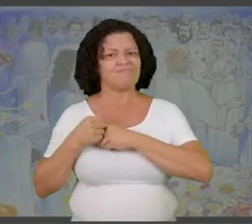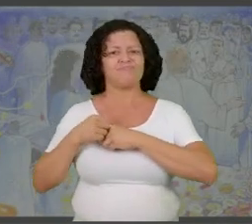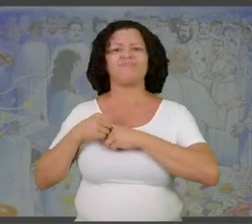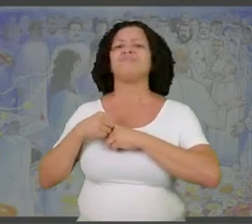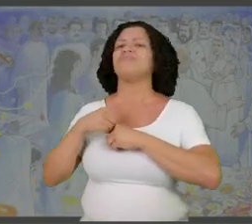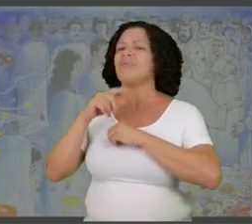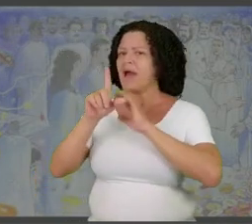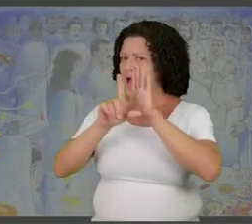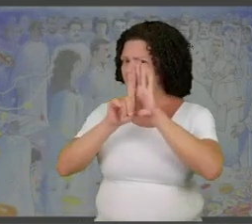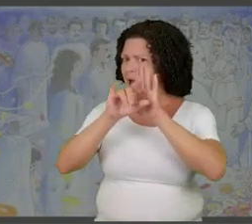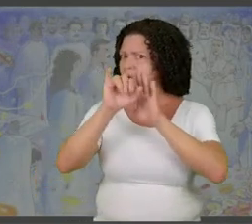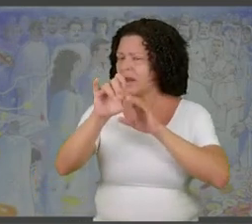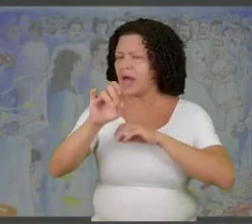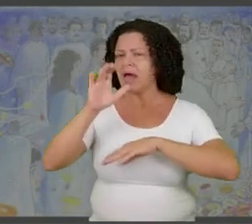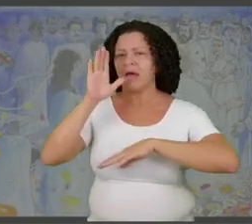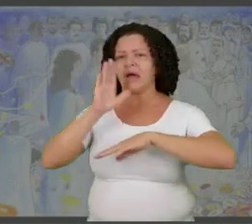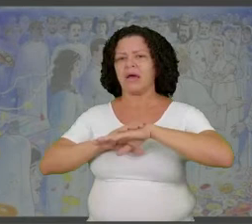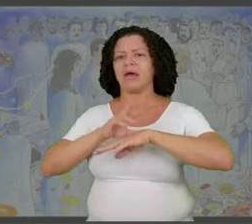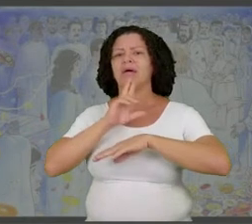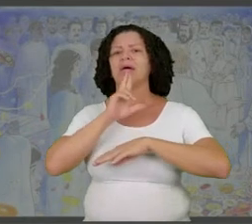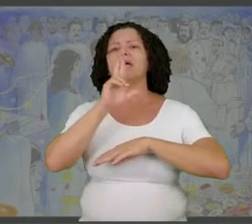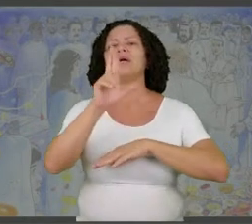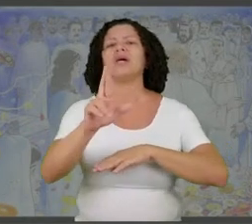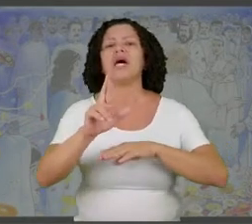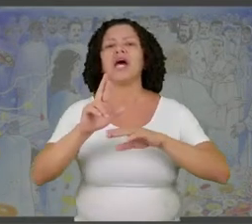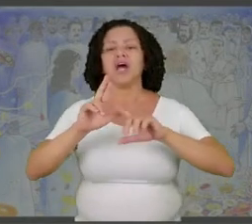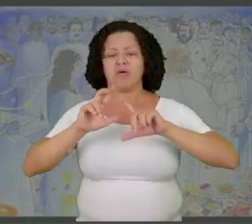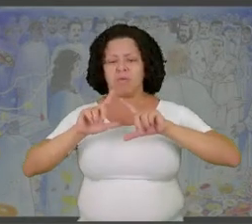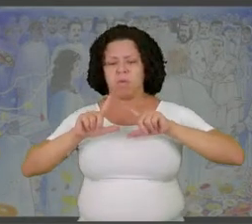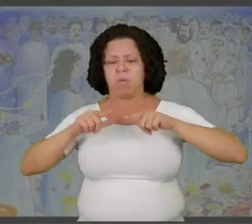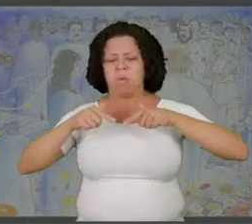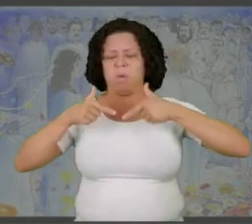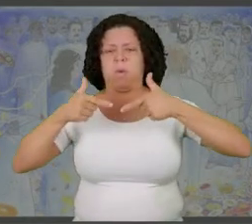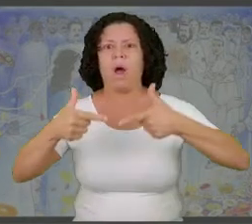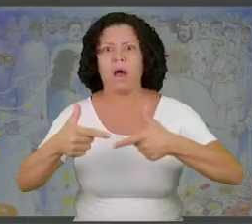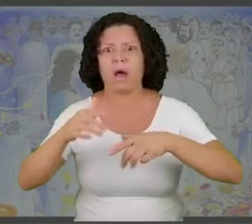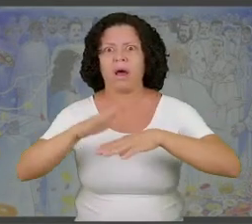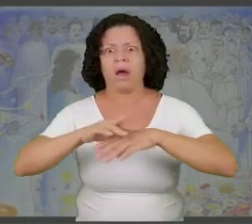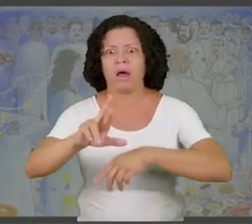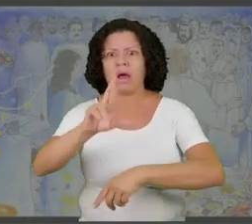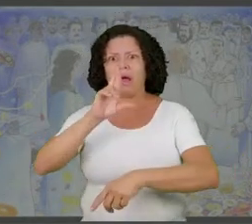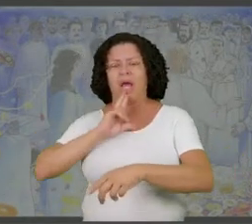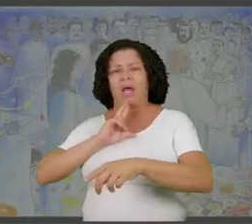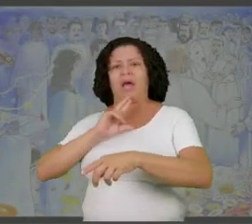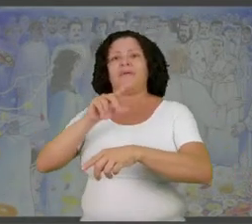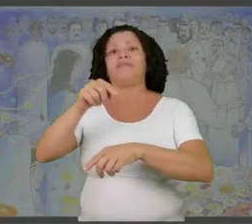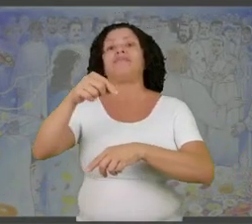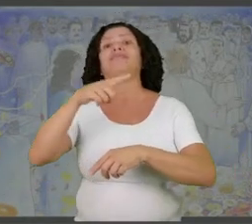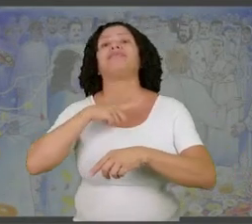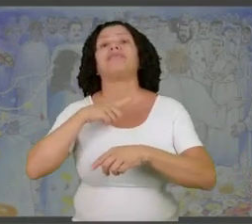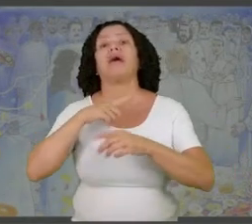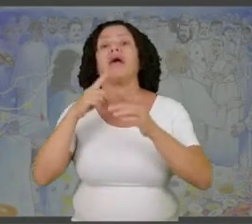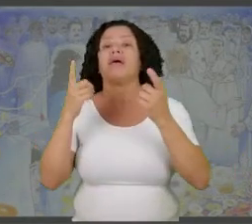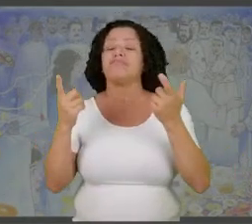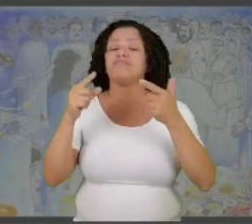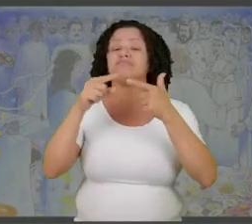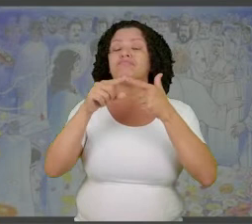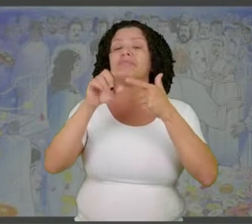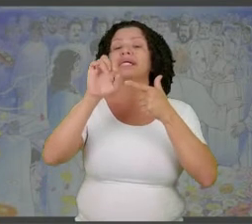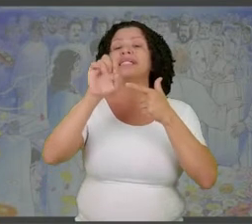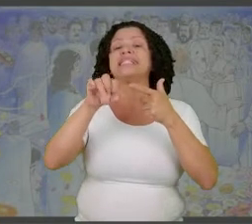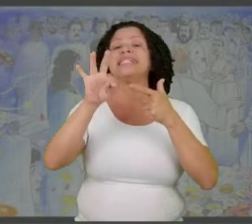ação e reação ela é permanente. Muito bem, há uma outra lei chamada lei de sintonia ou